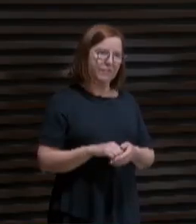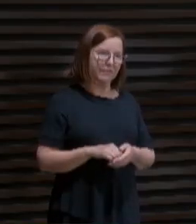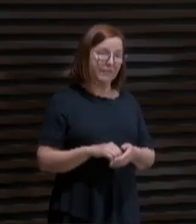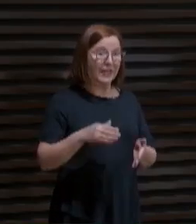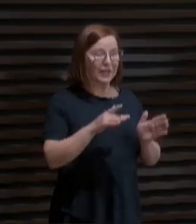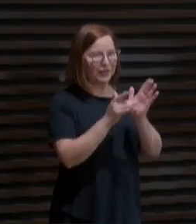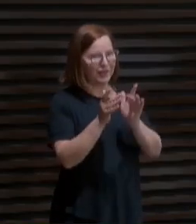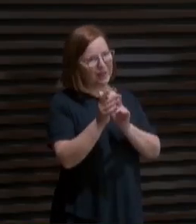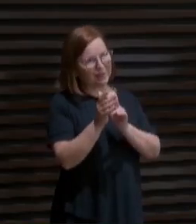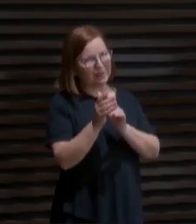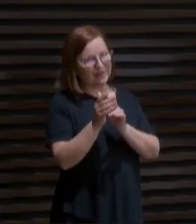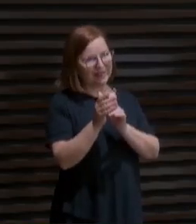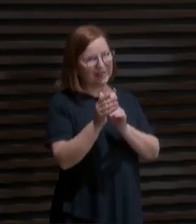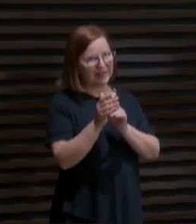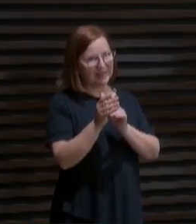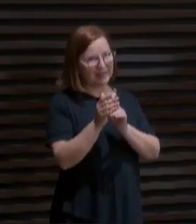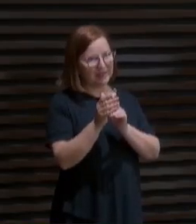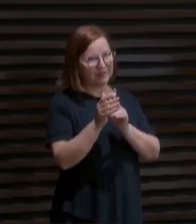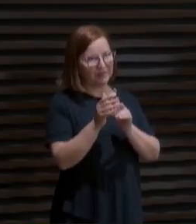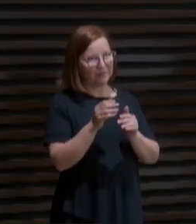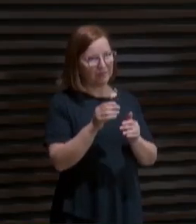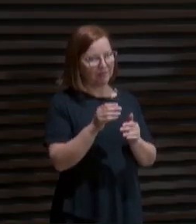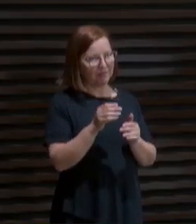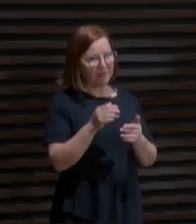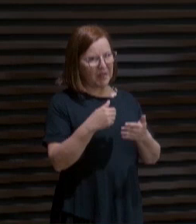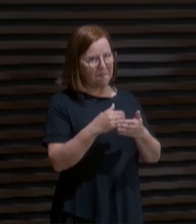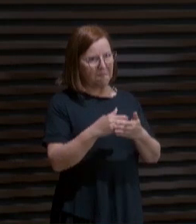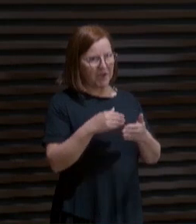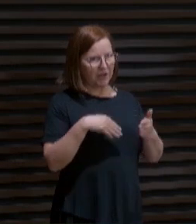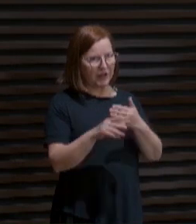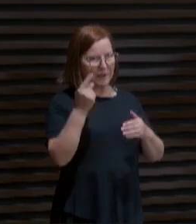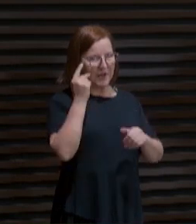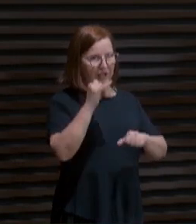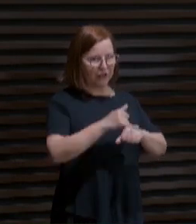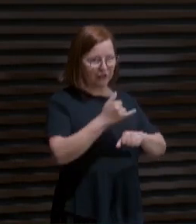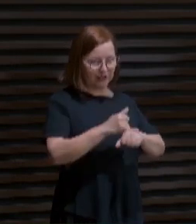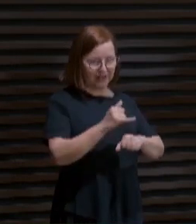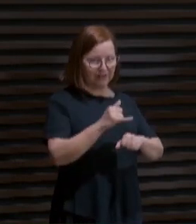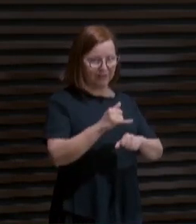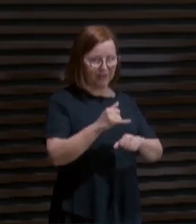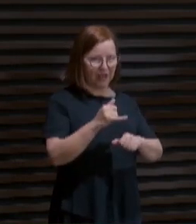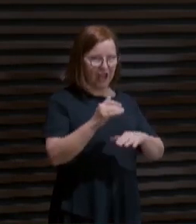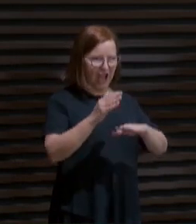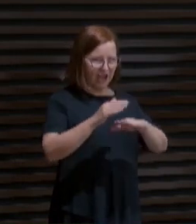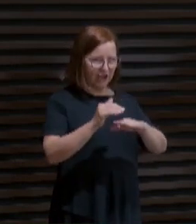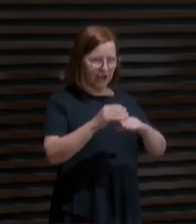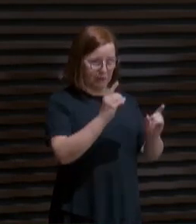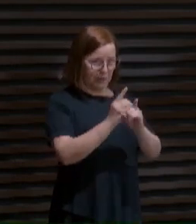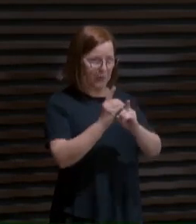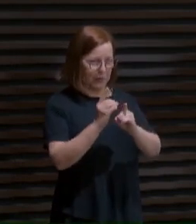Então estando Jesus para subir a Jerusalém, chamou à parte os 12 e em caminho